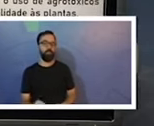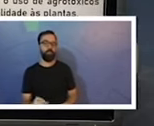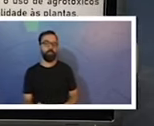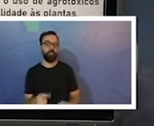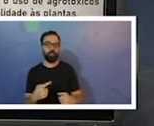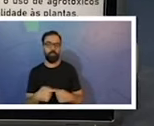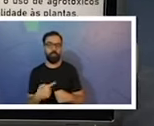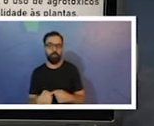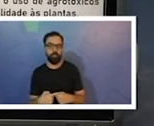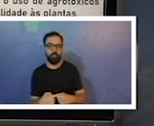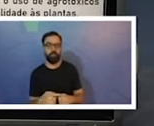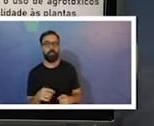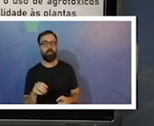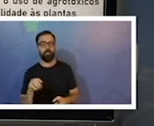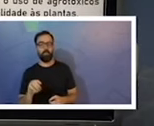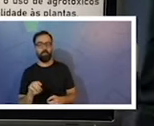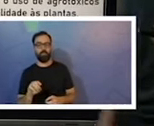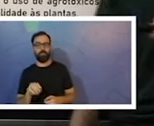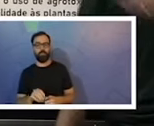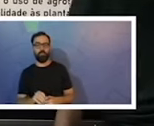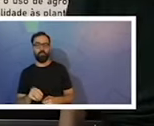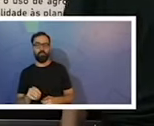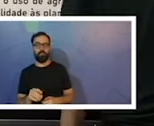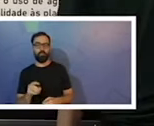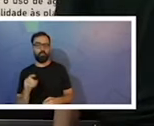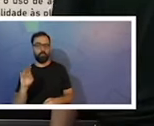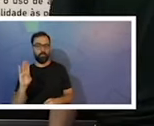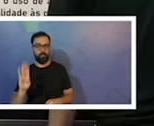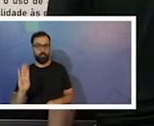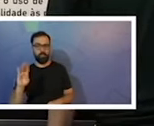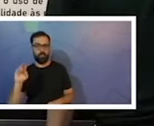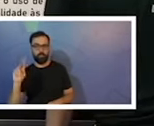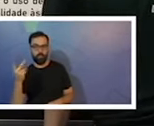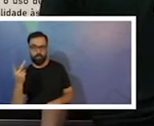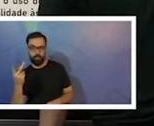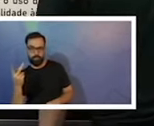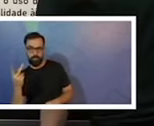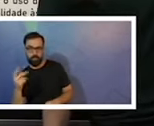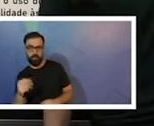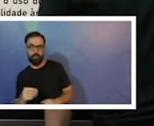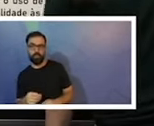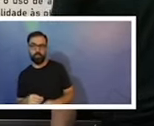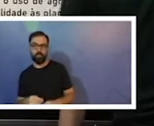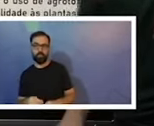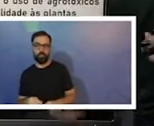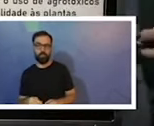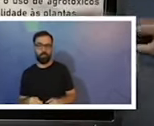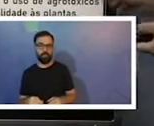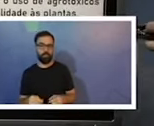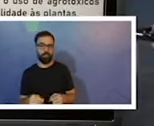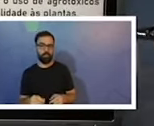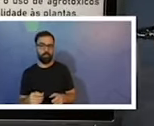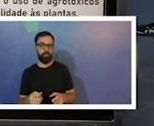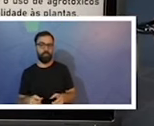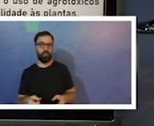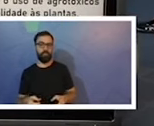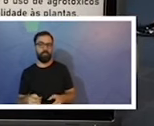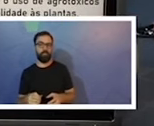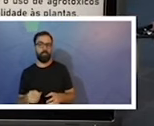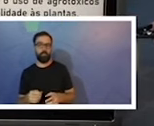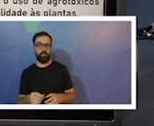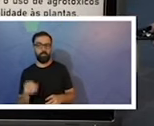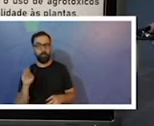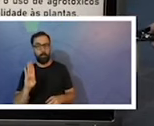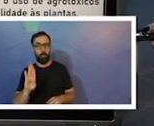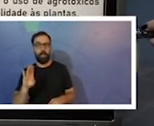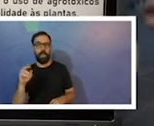BH se tornam aliadas de agricultores. Antes de mais nada, vamos lembrar de geografia. O que é BH,